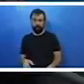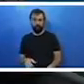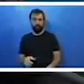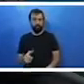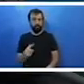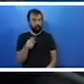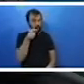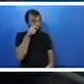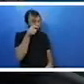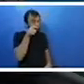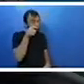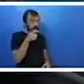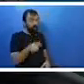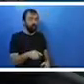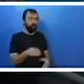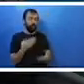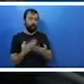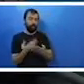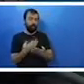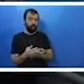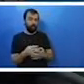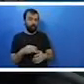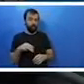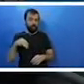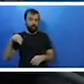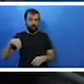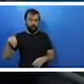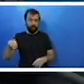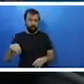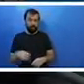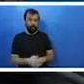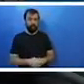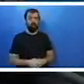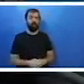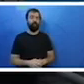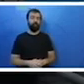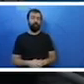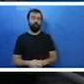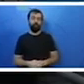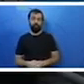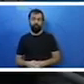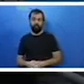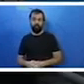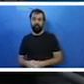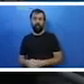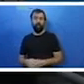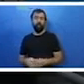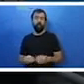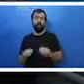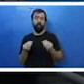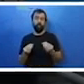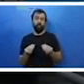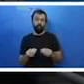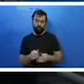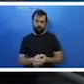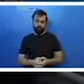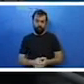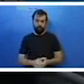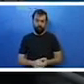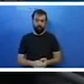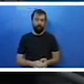atenção nas aulas de matemática. Se errar, não sobra nada para mim. Como que funcionava o quinto?